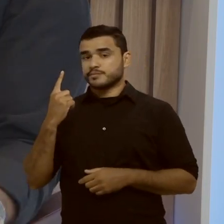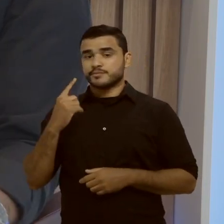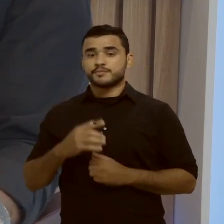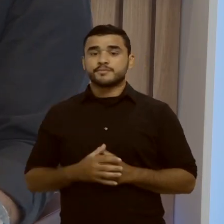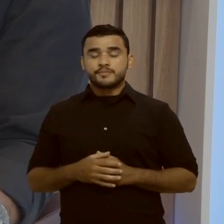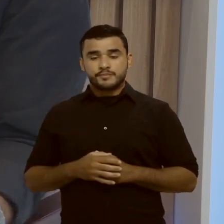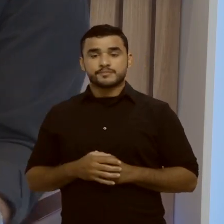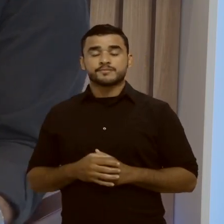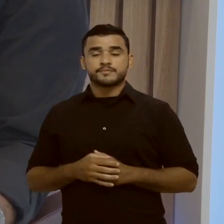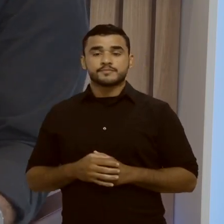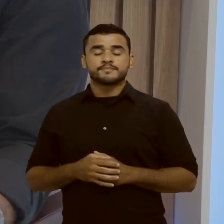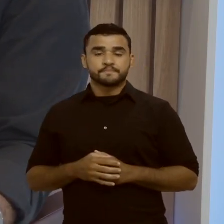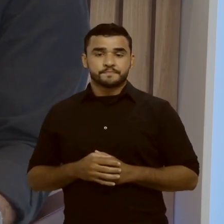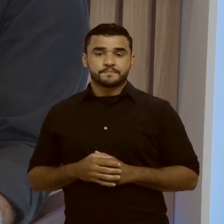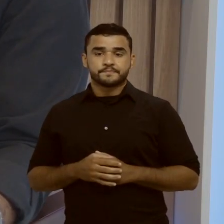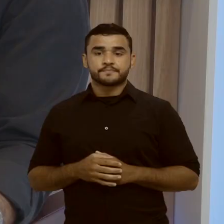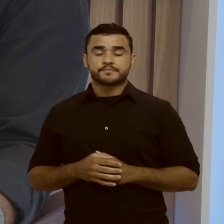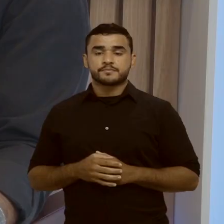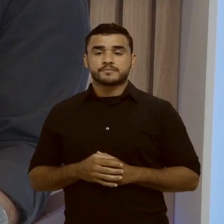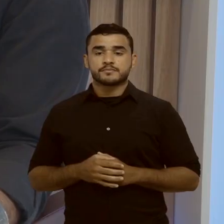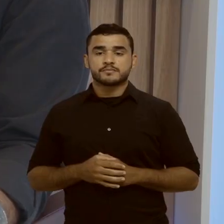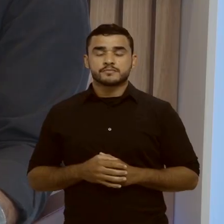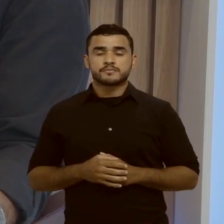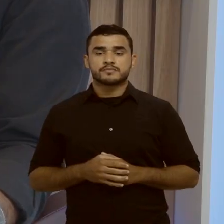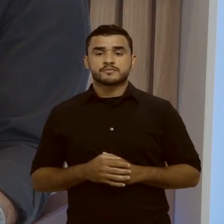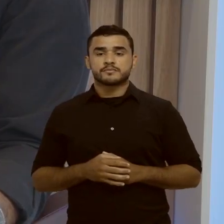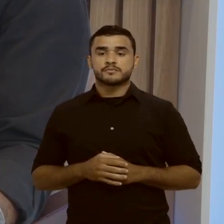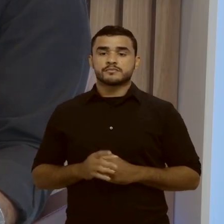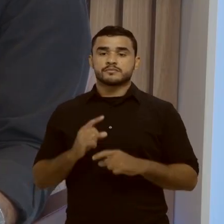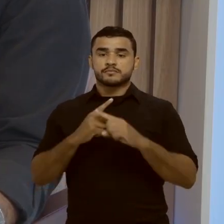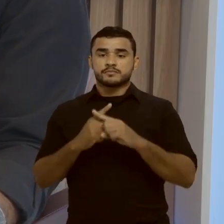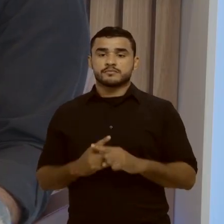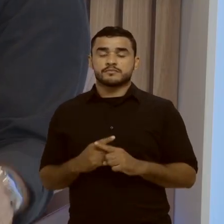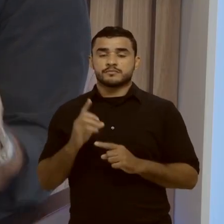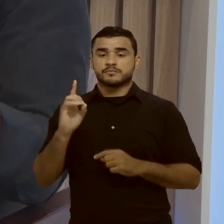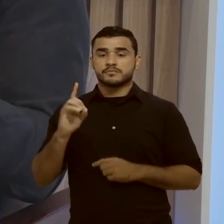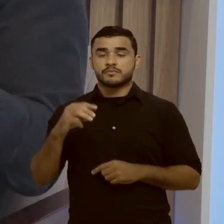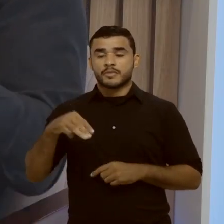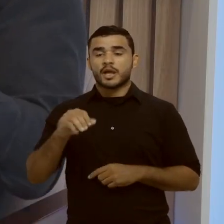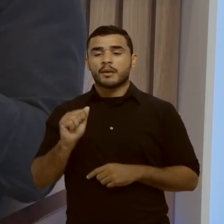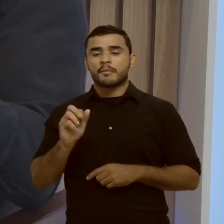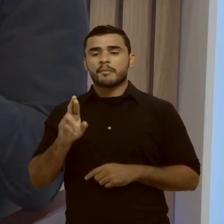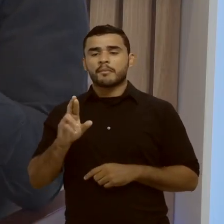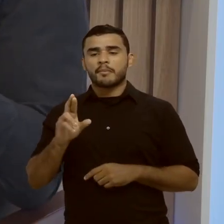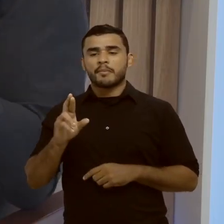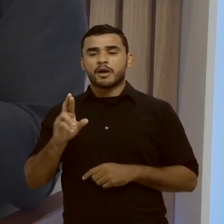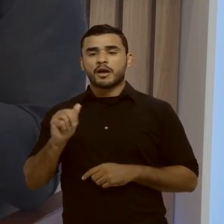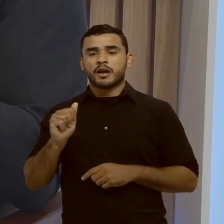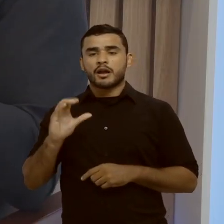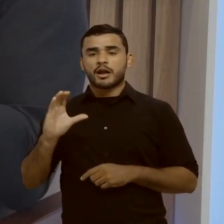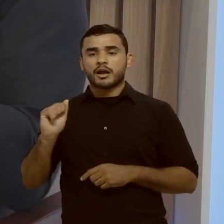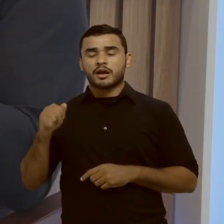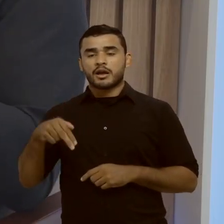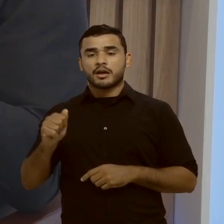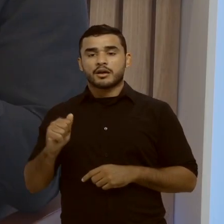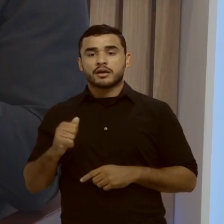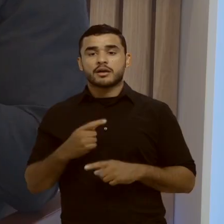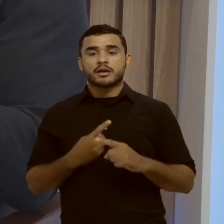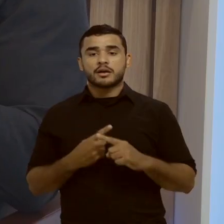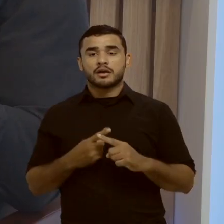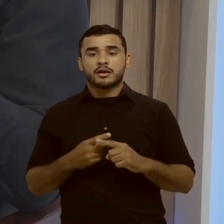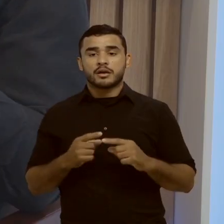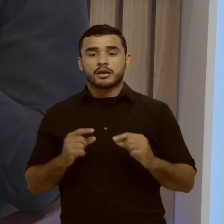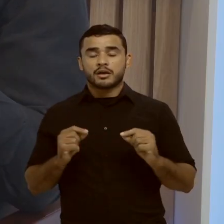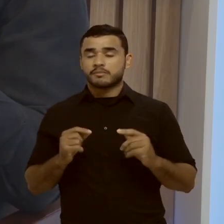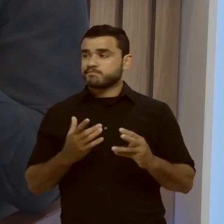cearense. E o último que está disputando a Série D é o Maracanã. E aqui eu deixei por último de propósito, porque o Maracanã